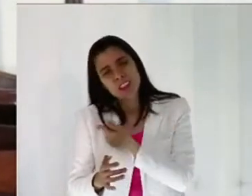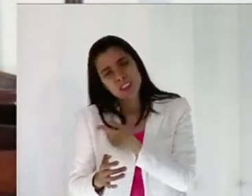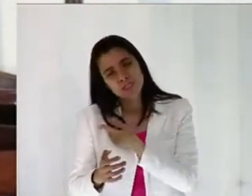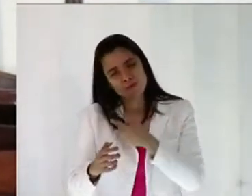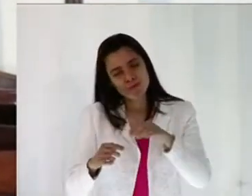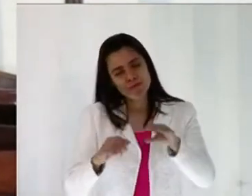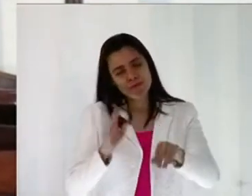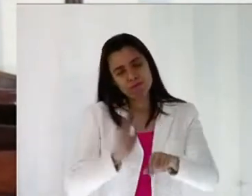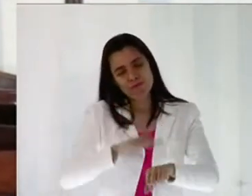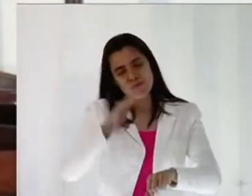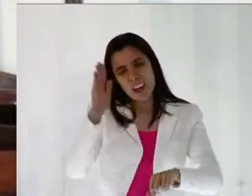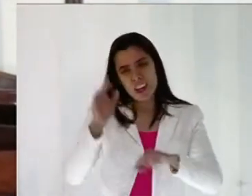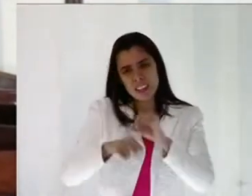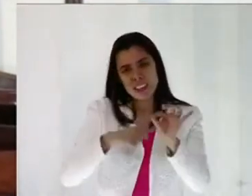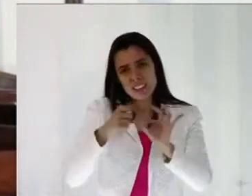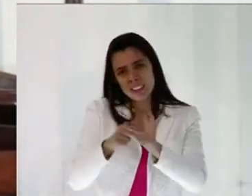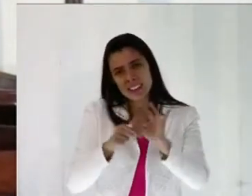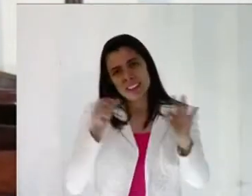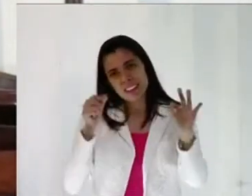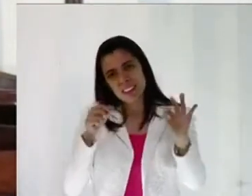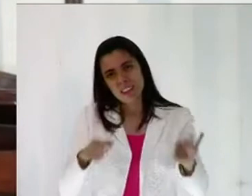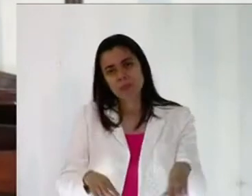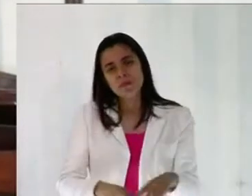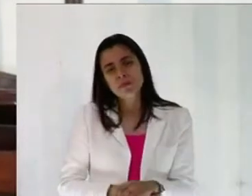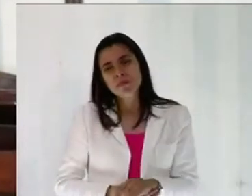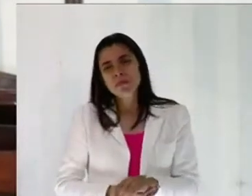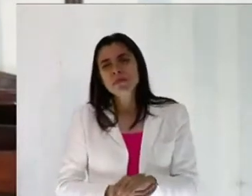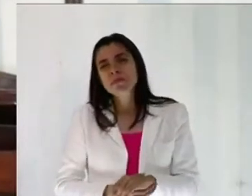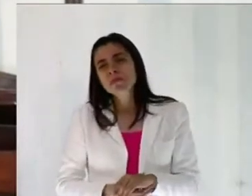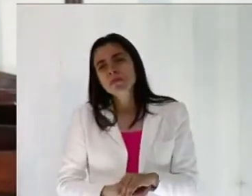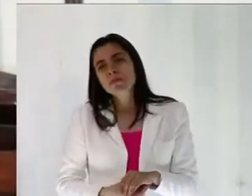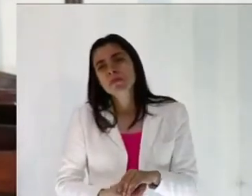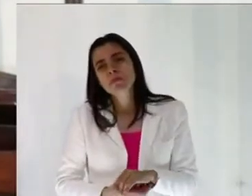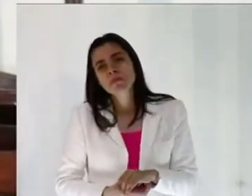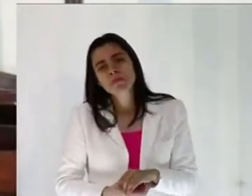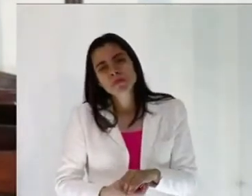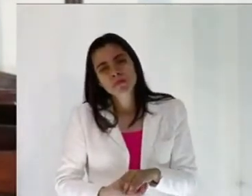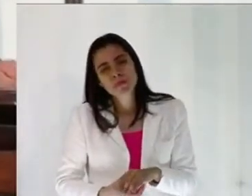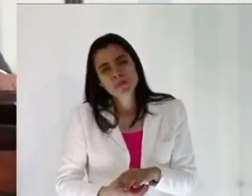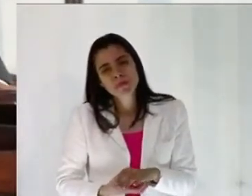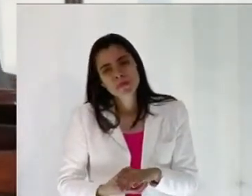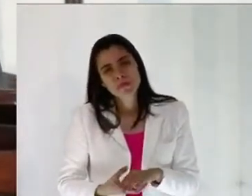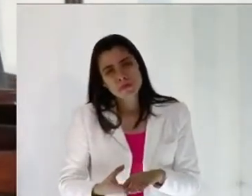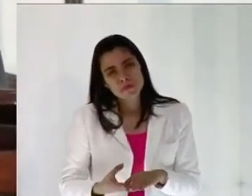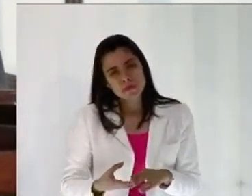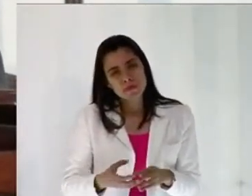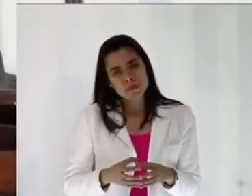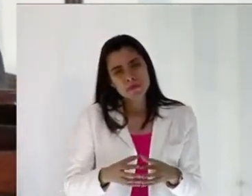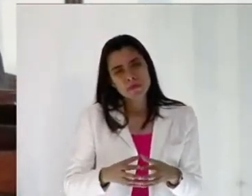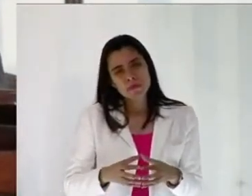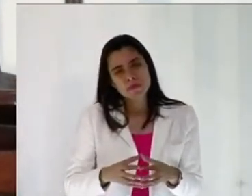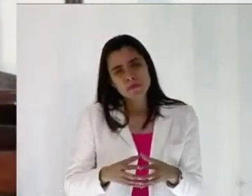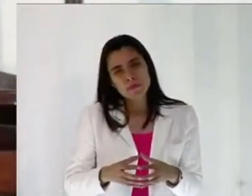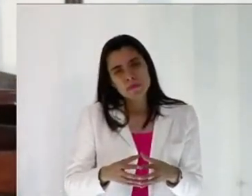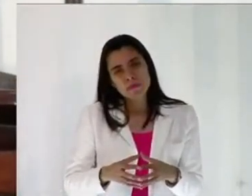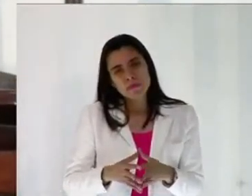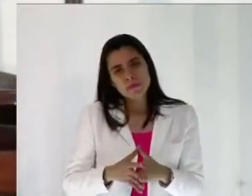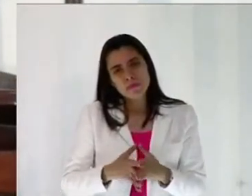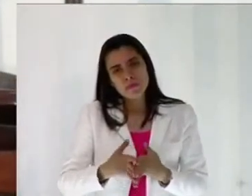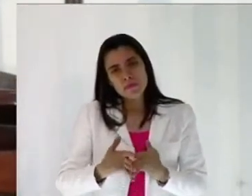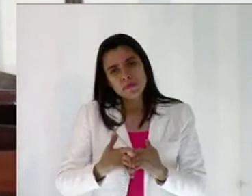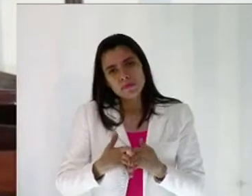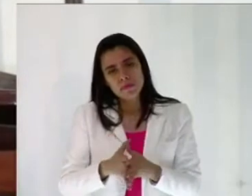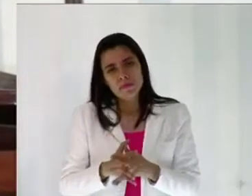dádiva. O texto vai mostrando que agora a situação vai mudando um pouco, porque ali está